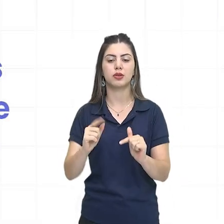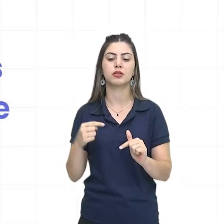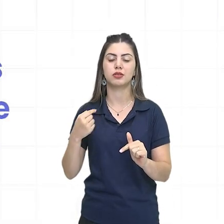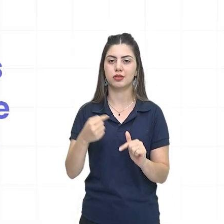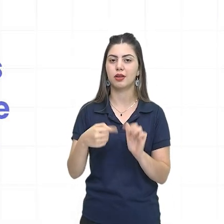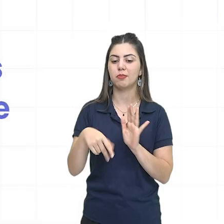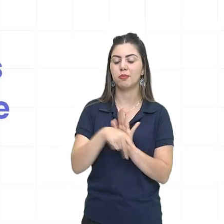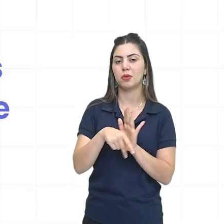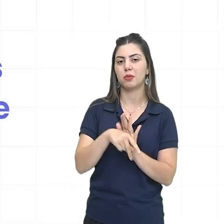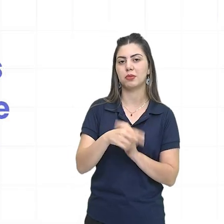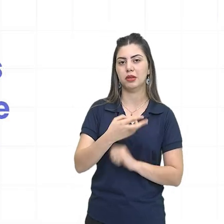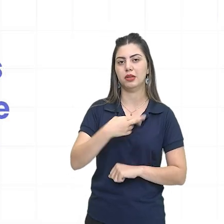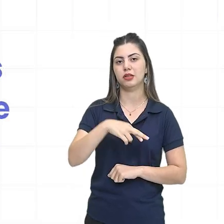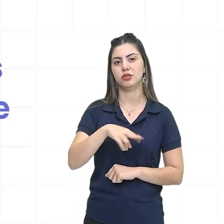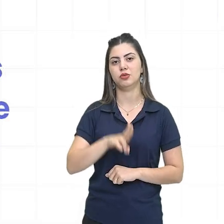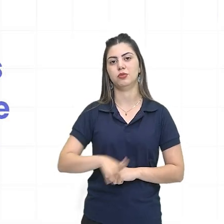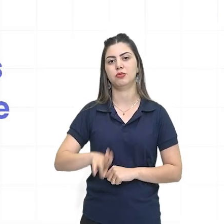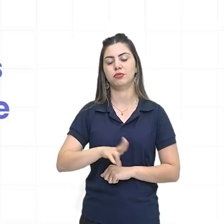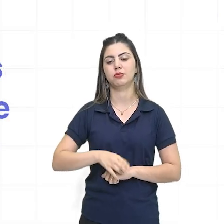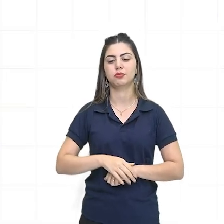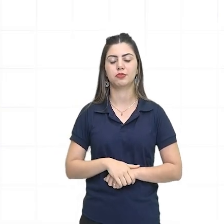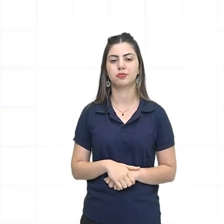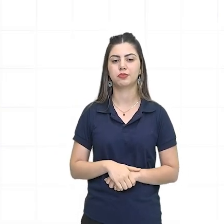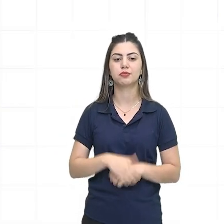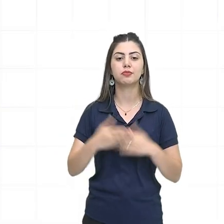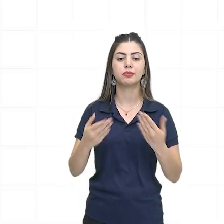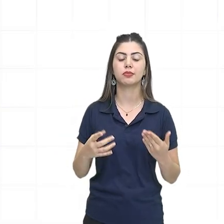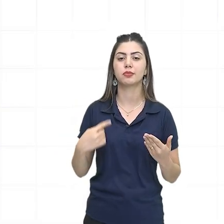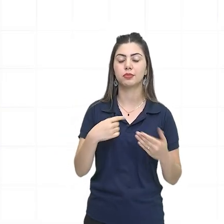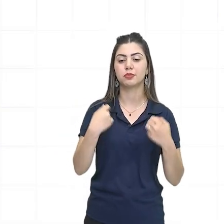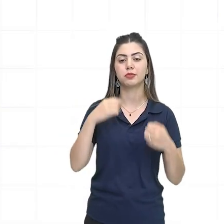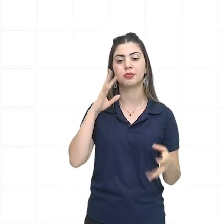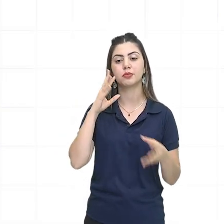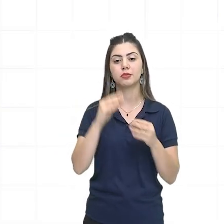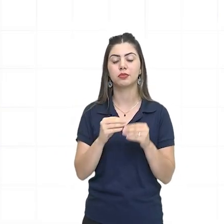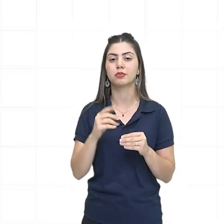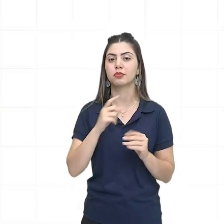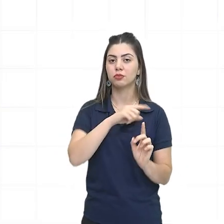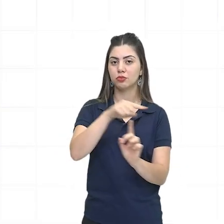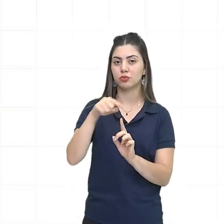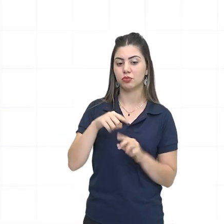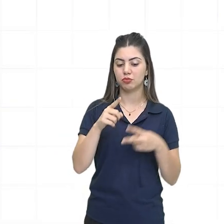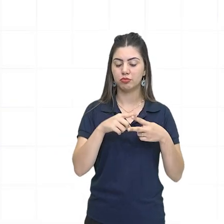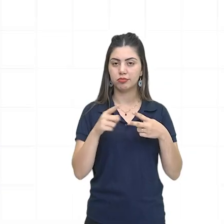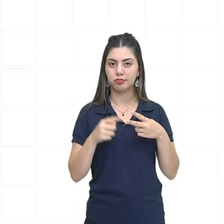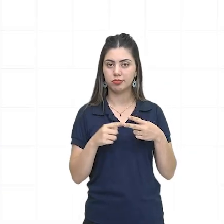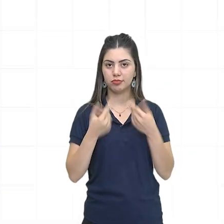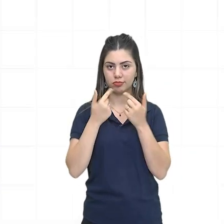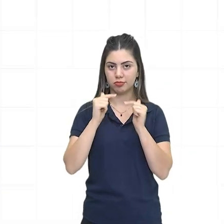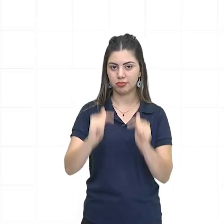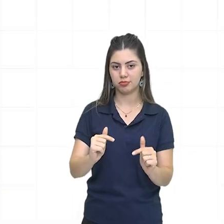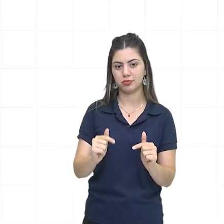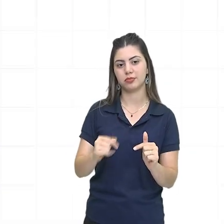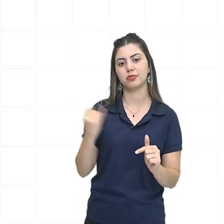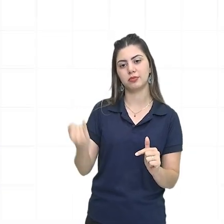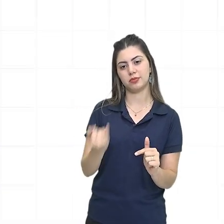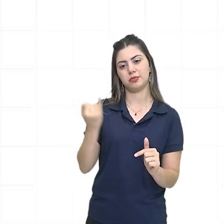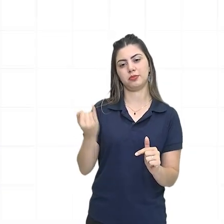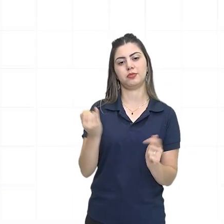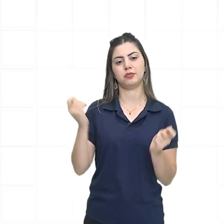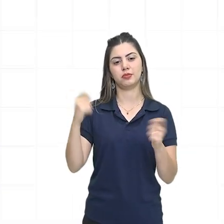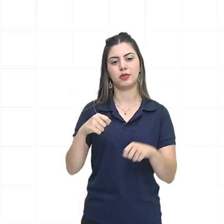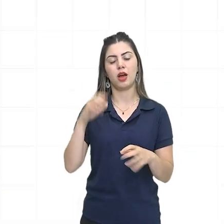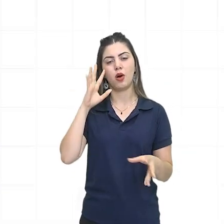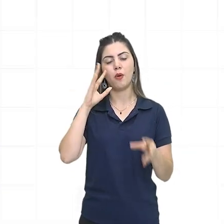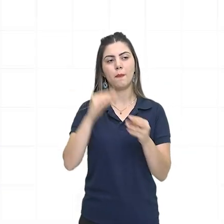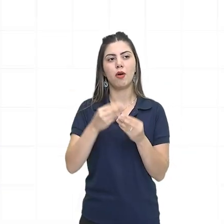tradições religiosas. Entender tanto as linguagens verbais quanto as não verbais é essencial